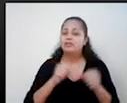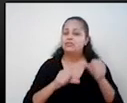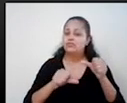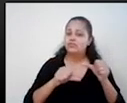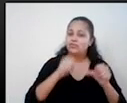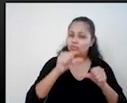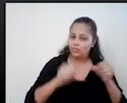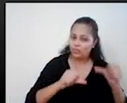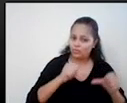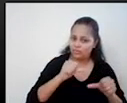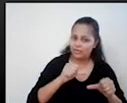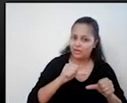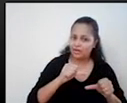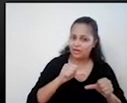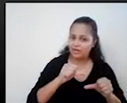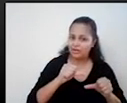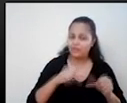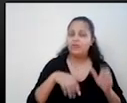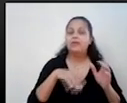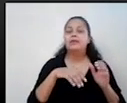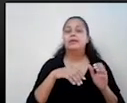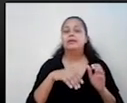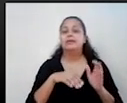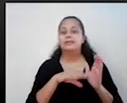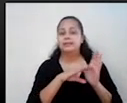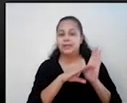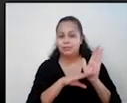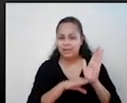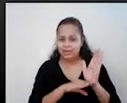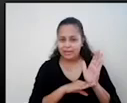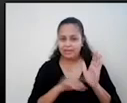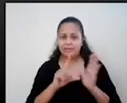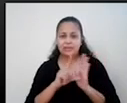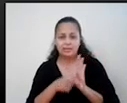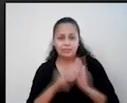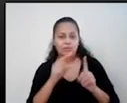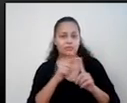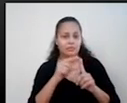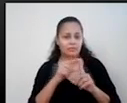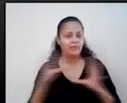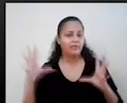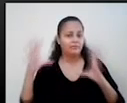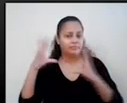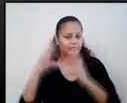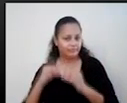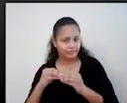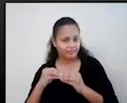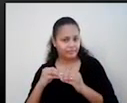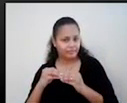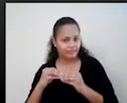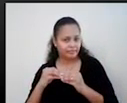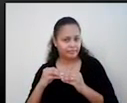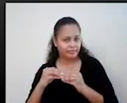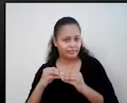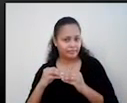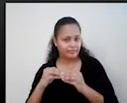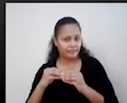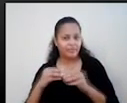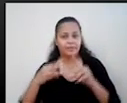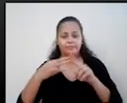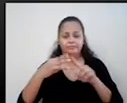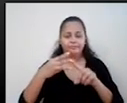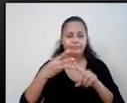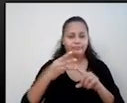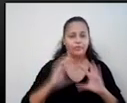contrário. Em vez de dar uma lista, eu tenho uma lista primeiro e depois uma palavra que vai resumi-la. Casas, plantações, máquinas e caminhões,